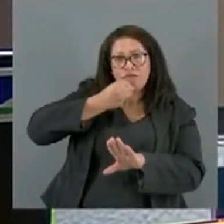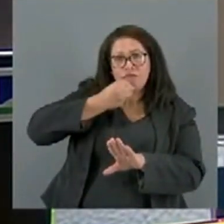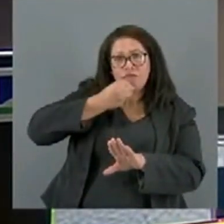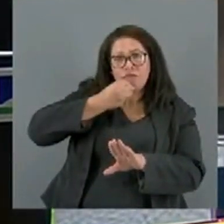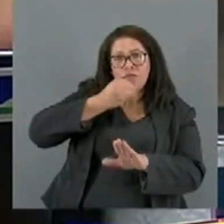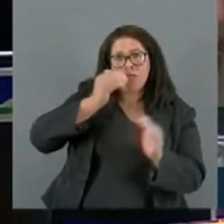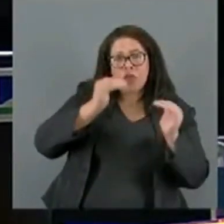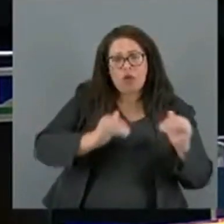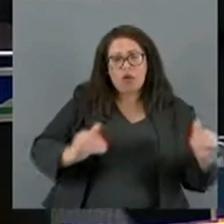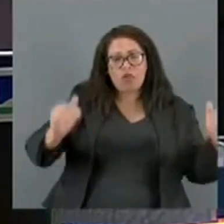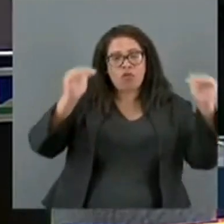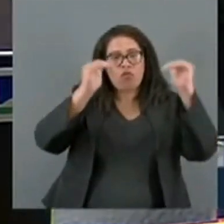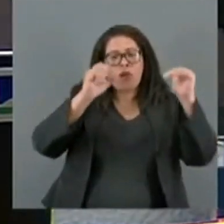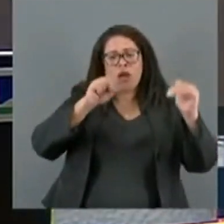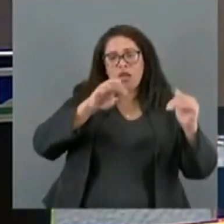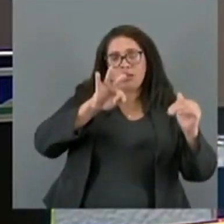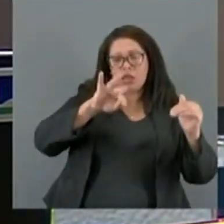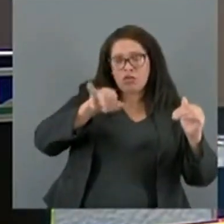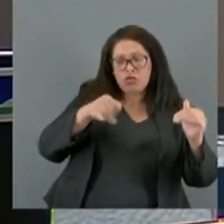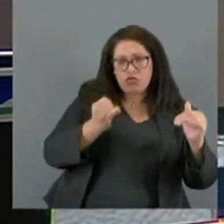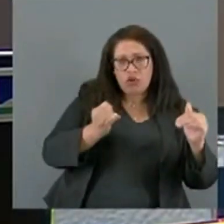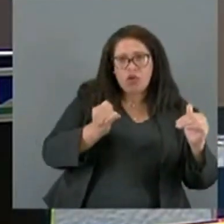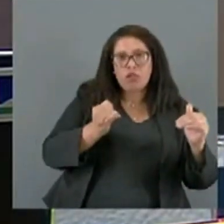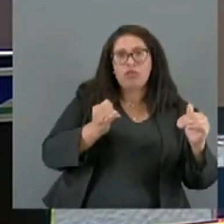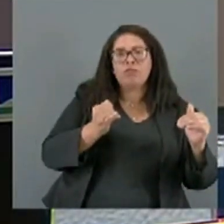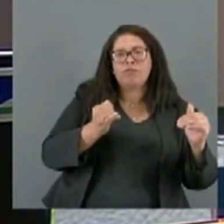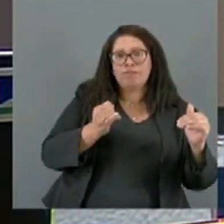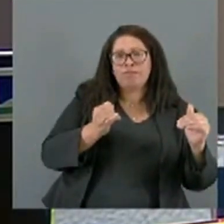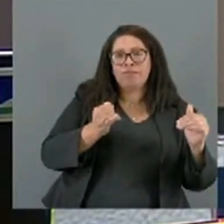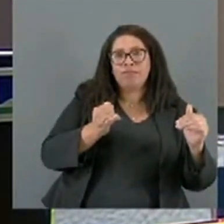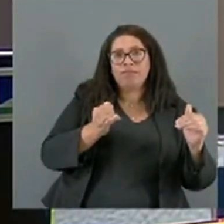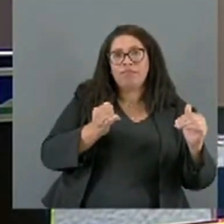órgão soberano daquela Corte,